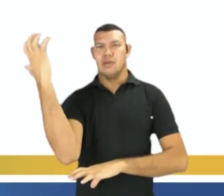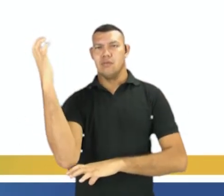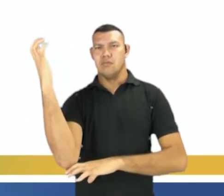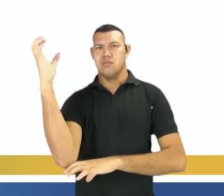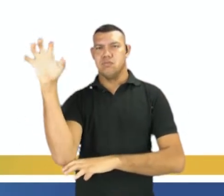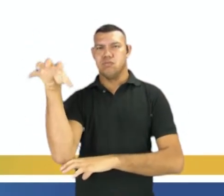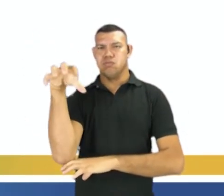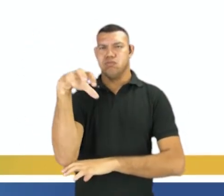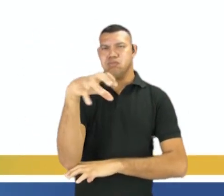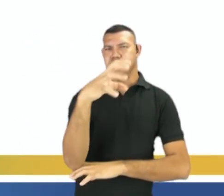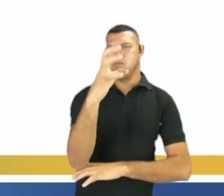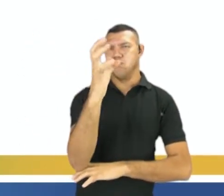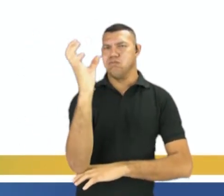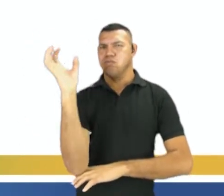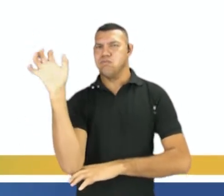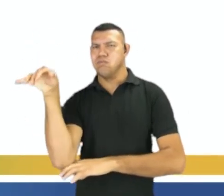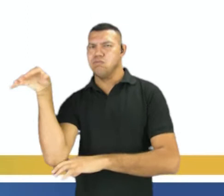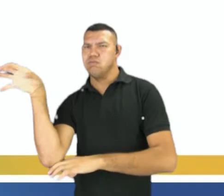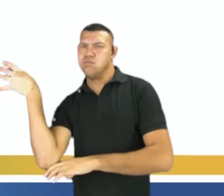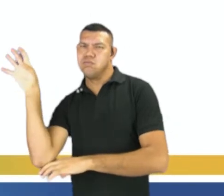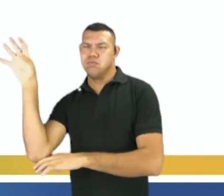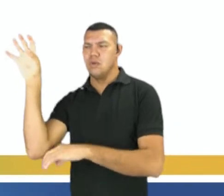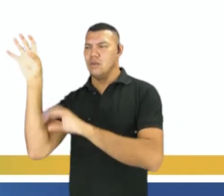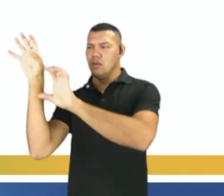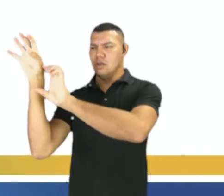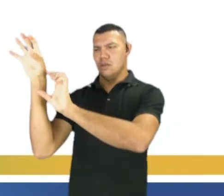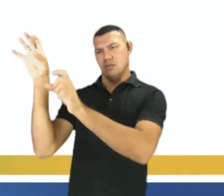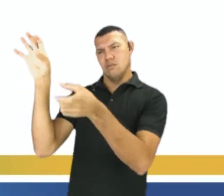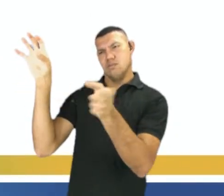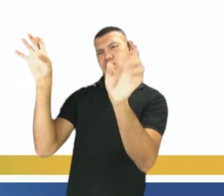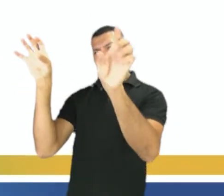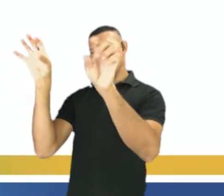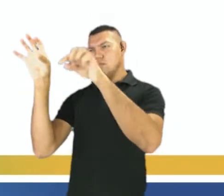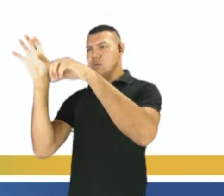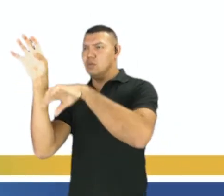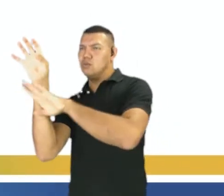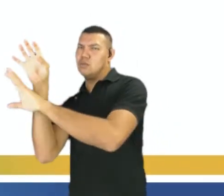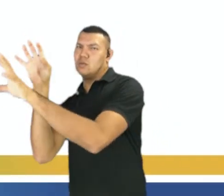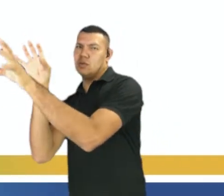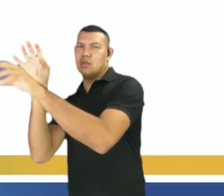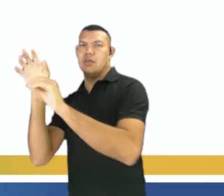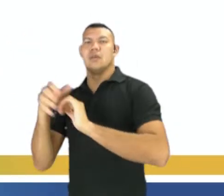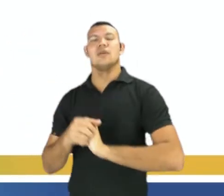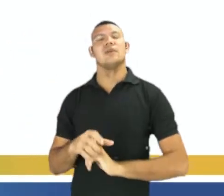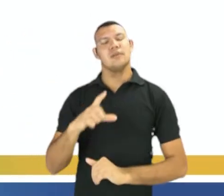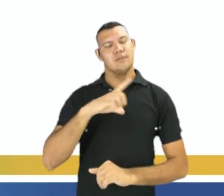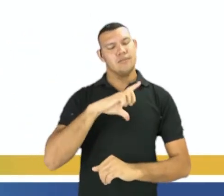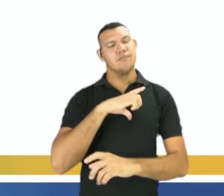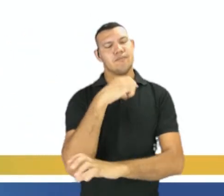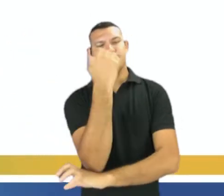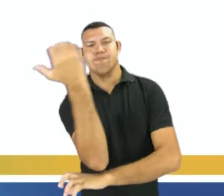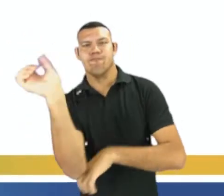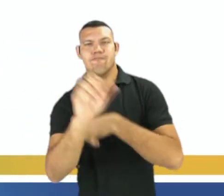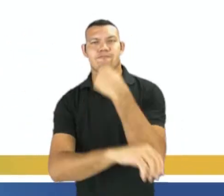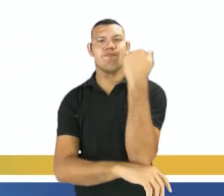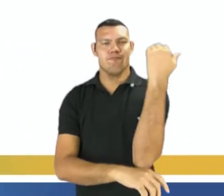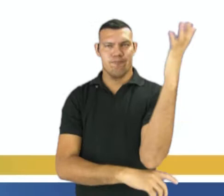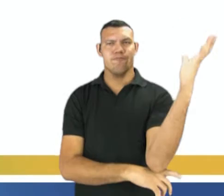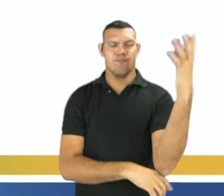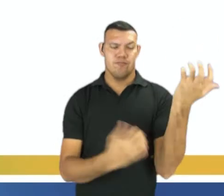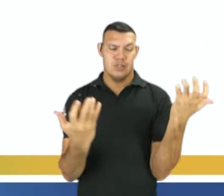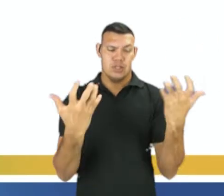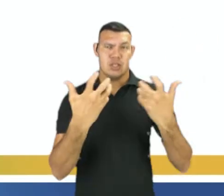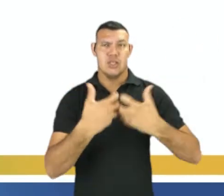são desenvolvidas, ou por que não falar dos arbustos, né? Então, o cerrado, ele é um tipo de vegetação e que teve